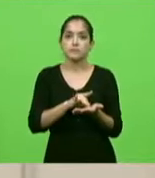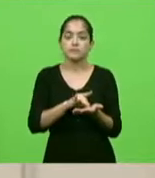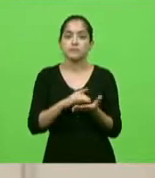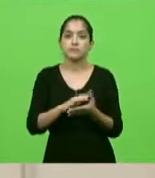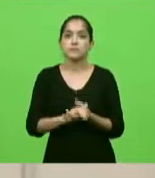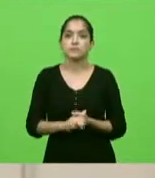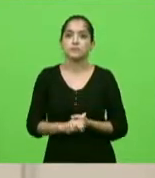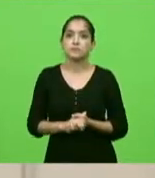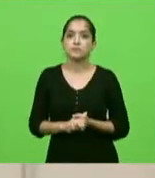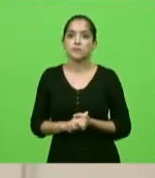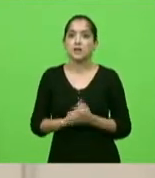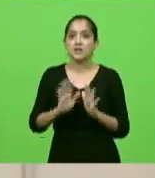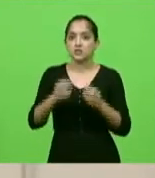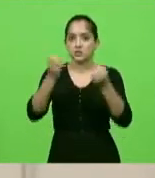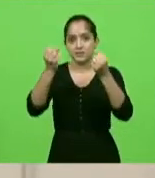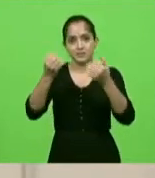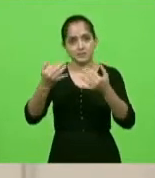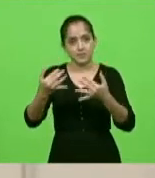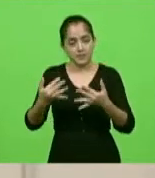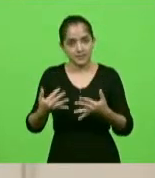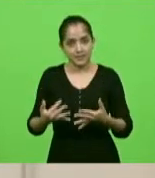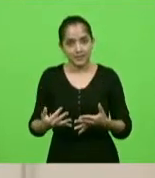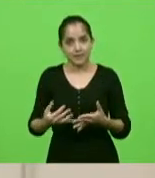à já refalada,